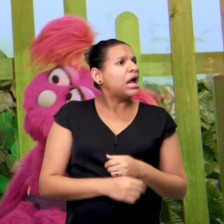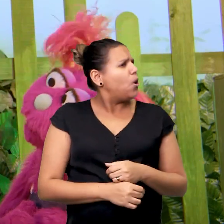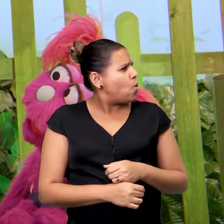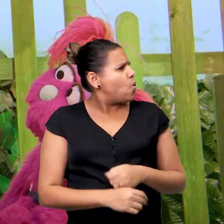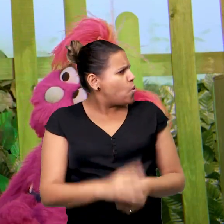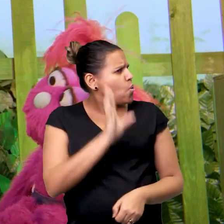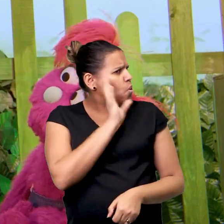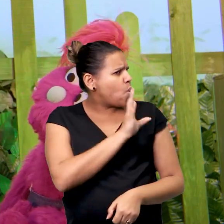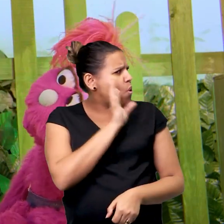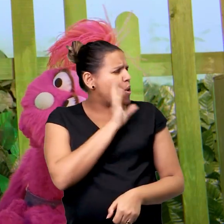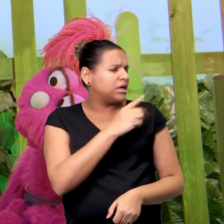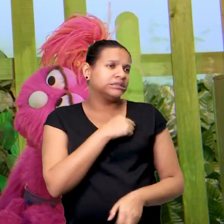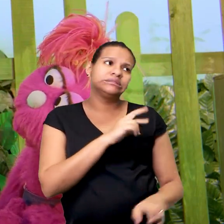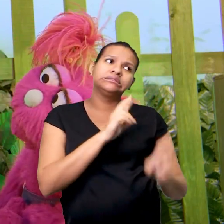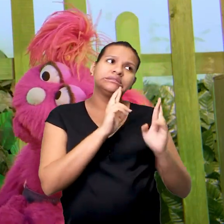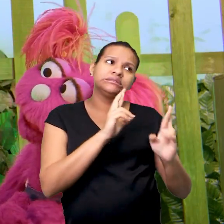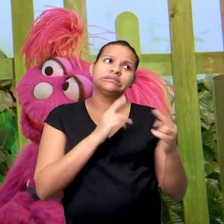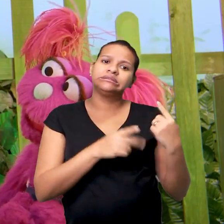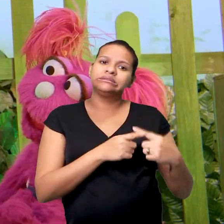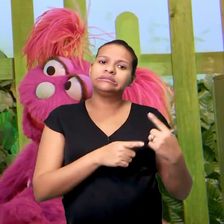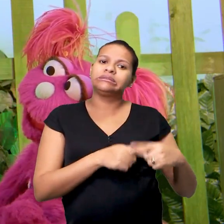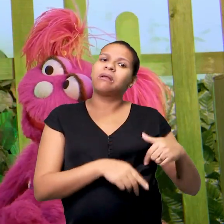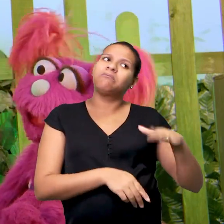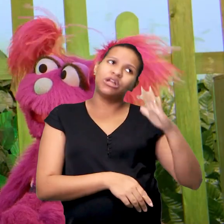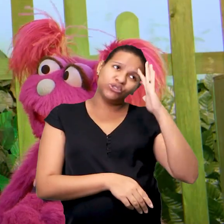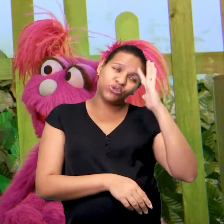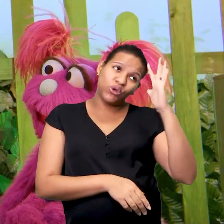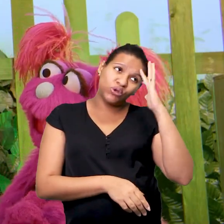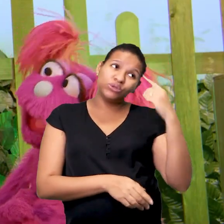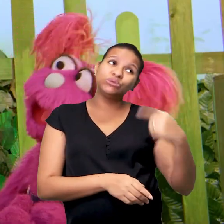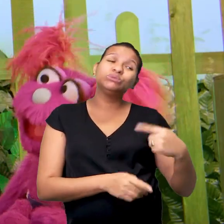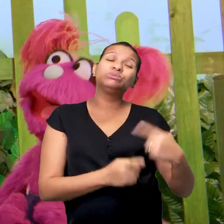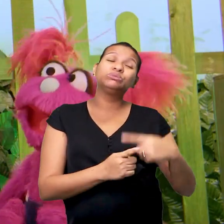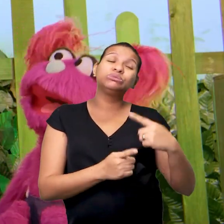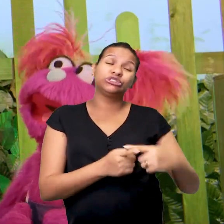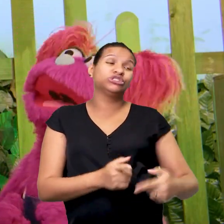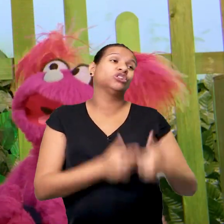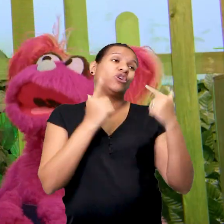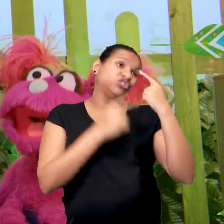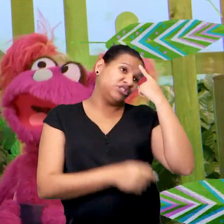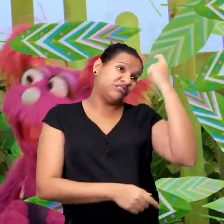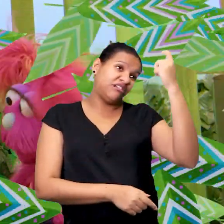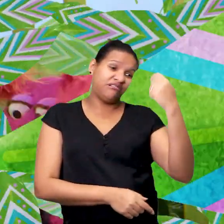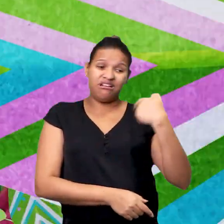legal! Eu só espero que ela tenha tido mais sorte com as ideias do que eu. Miara sorri.